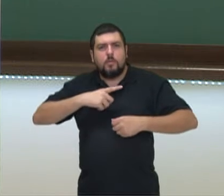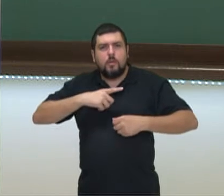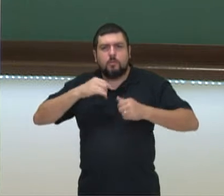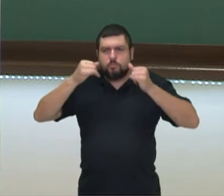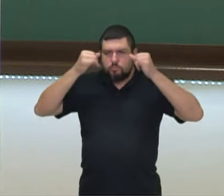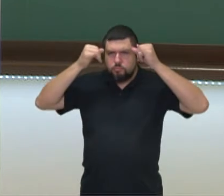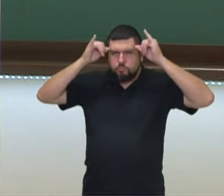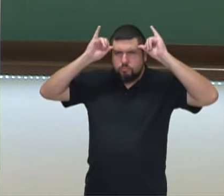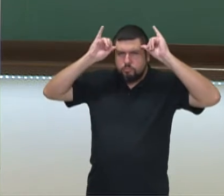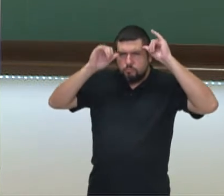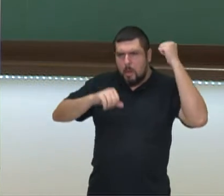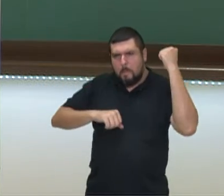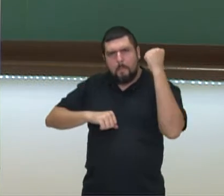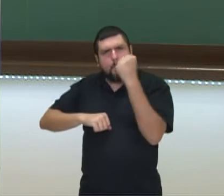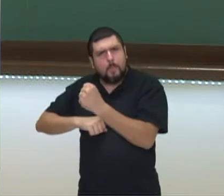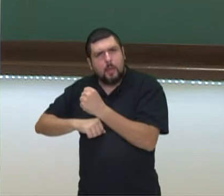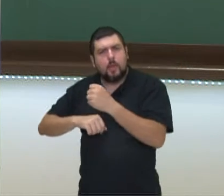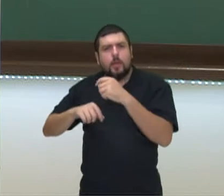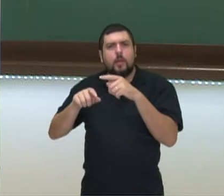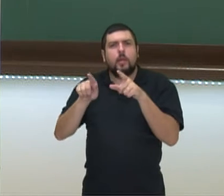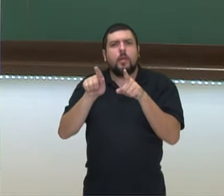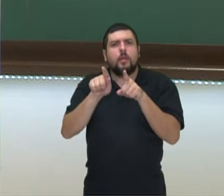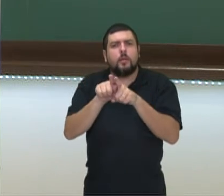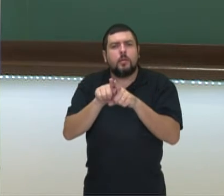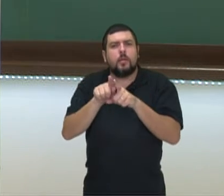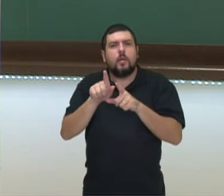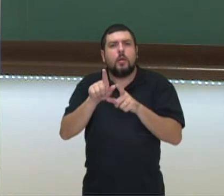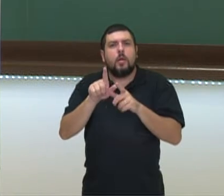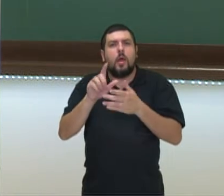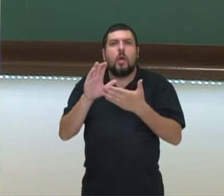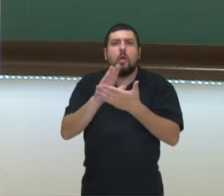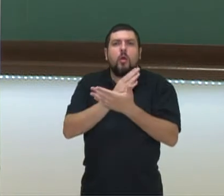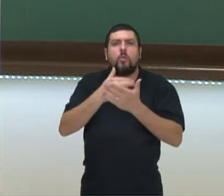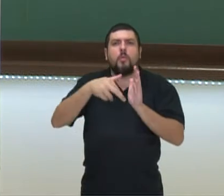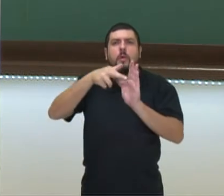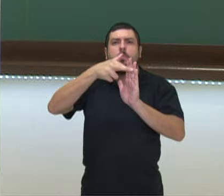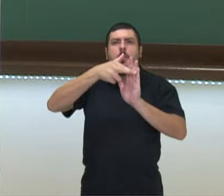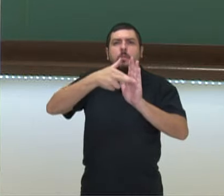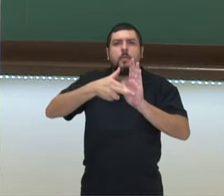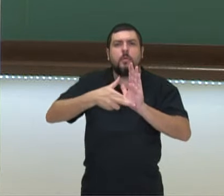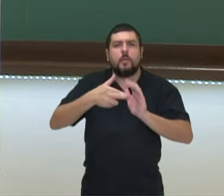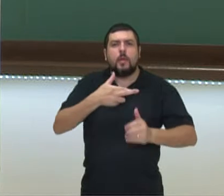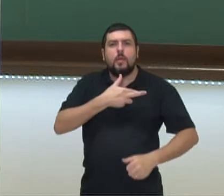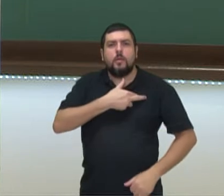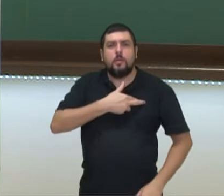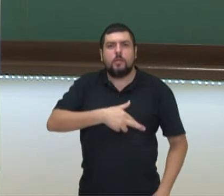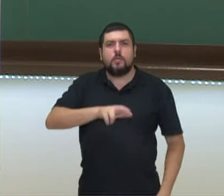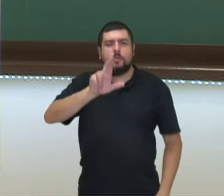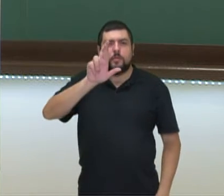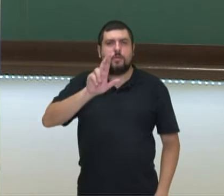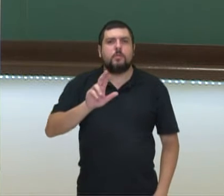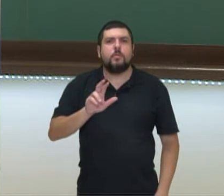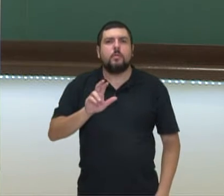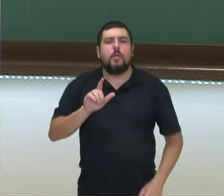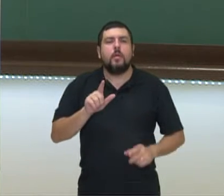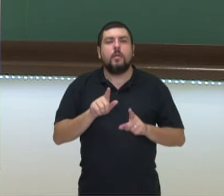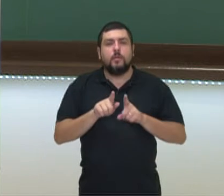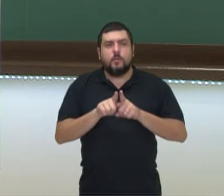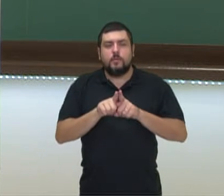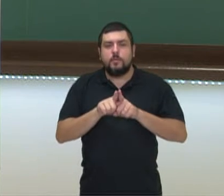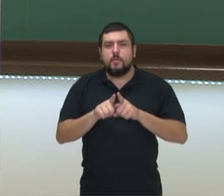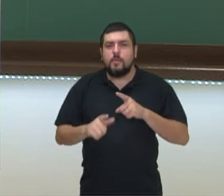Alguns rituais religiosos representados, por exemplo, né? Como aqui nessa imagem,